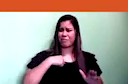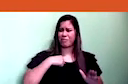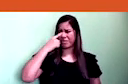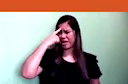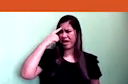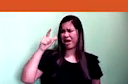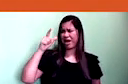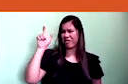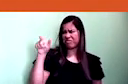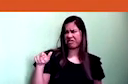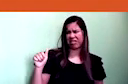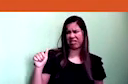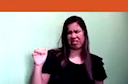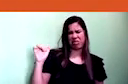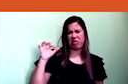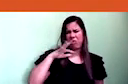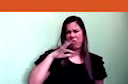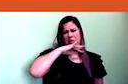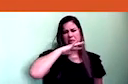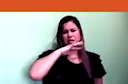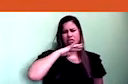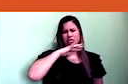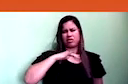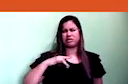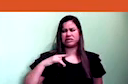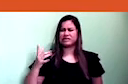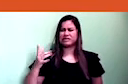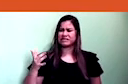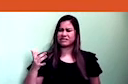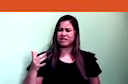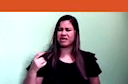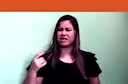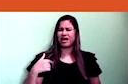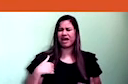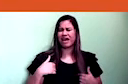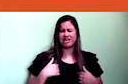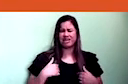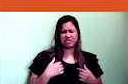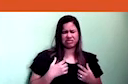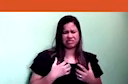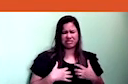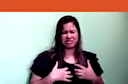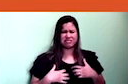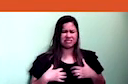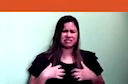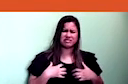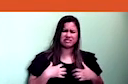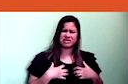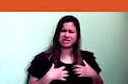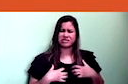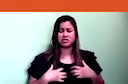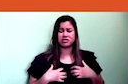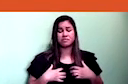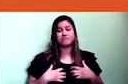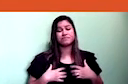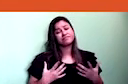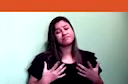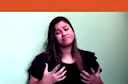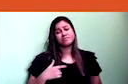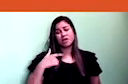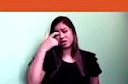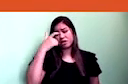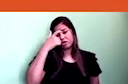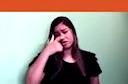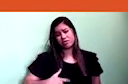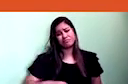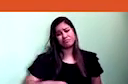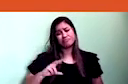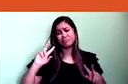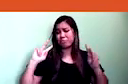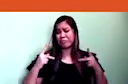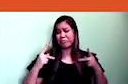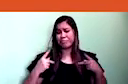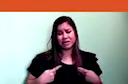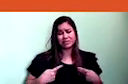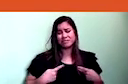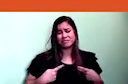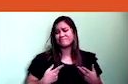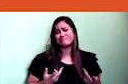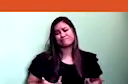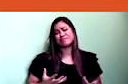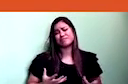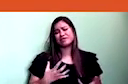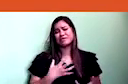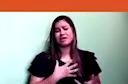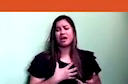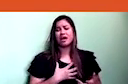daquela pessoa, eu não deveria ter desejado mal, né? A nossa condição humana acaba levando a esse tipo de reação. É lógico